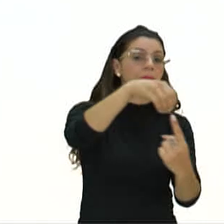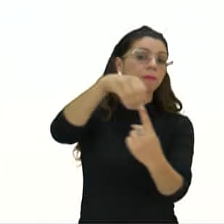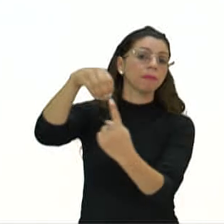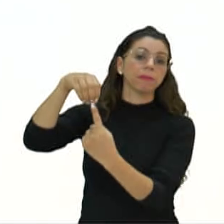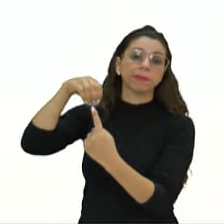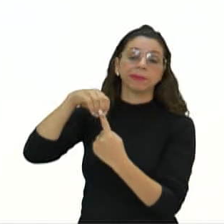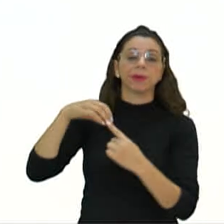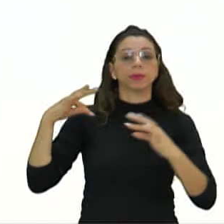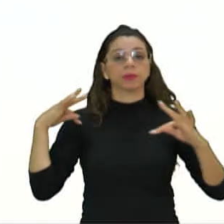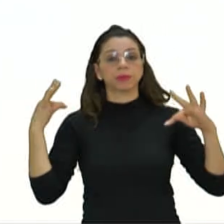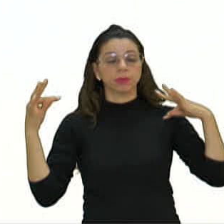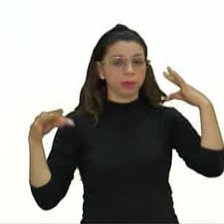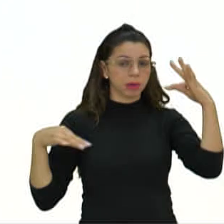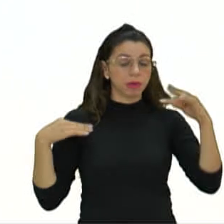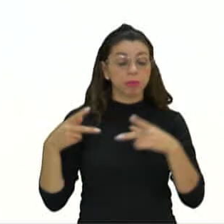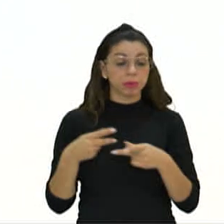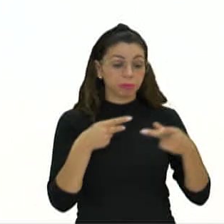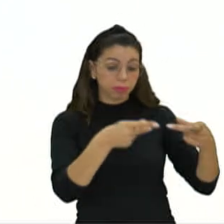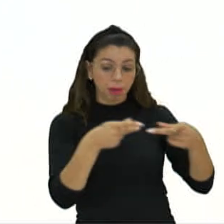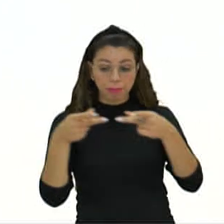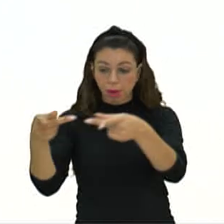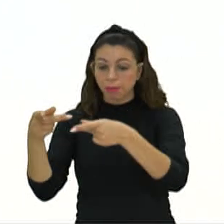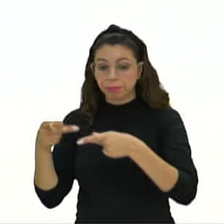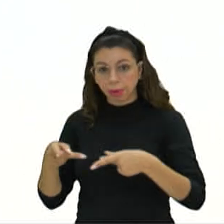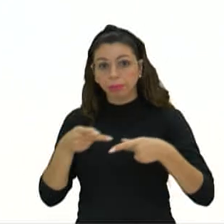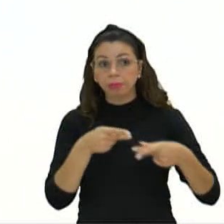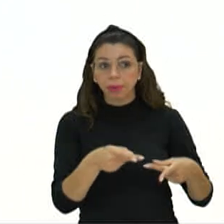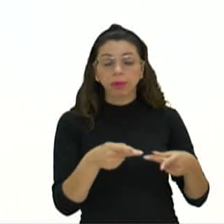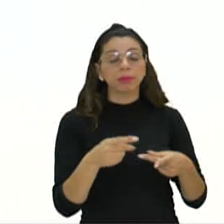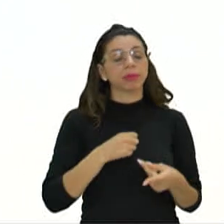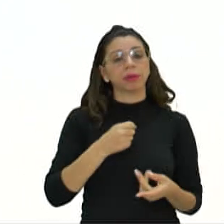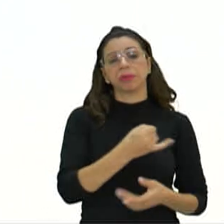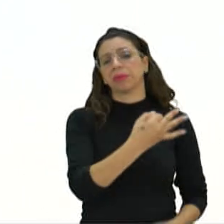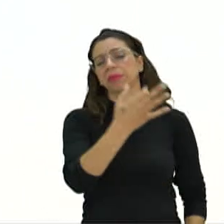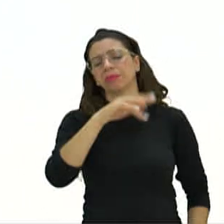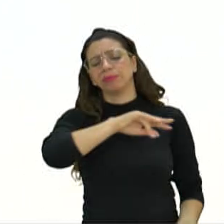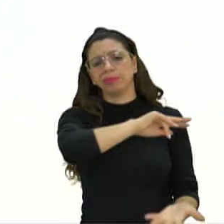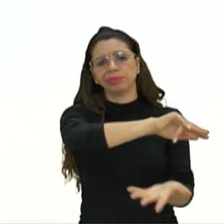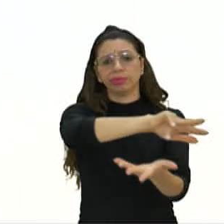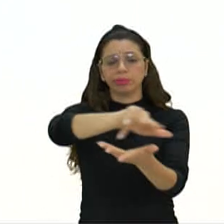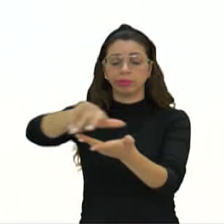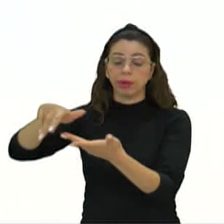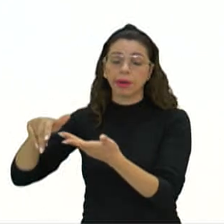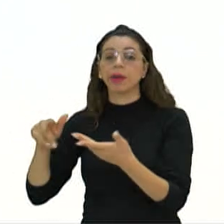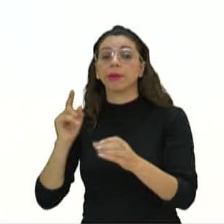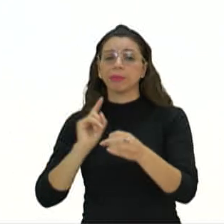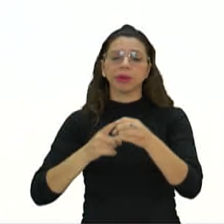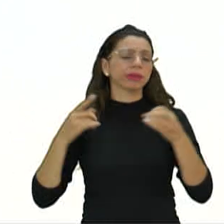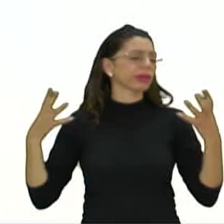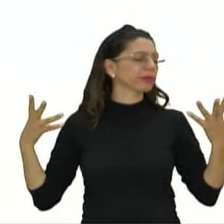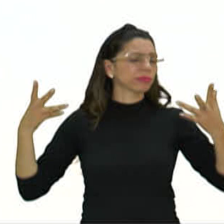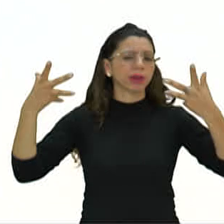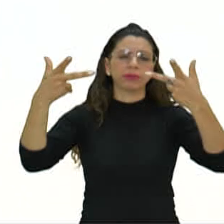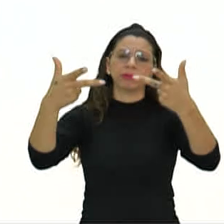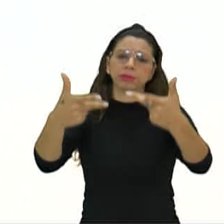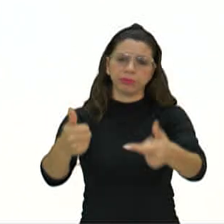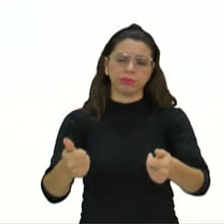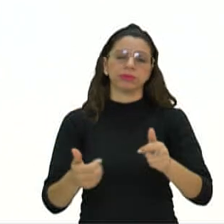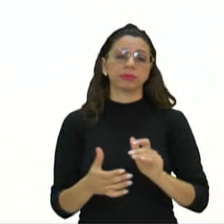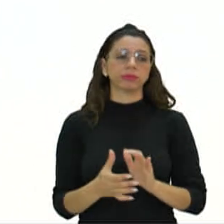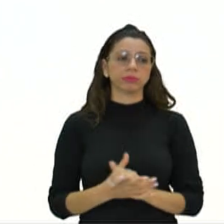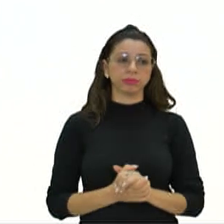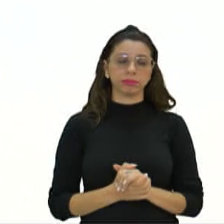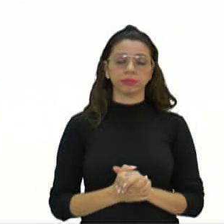na cidade de Petrópolis, mas são só apenas alguns, porque tem muitos outros. É uma cidade belíssima. Então nós temos aqui, olha,